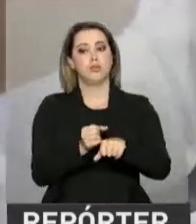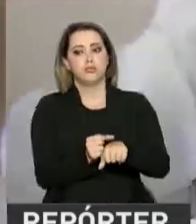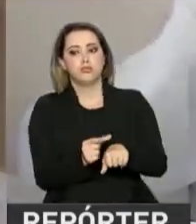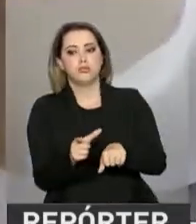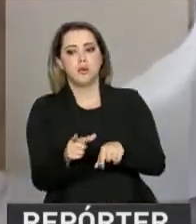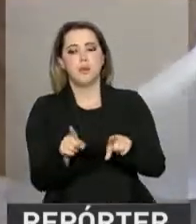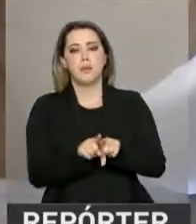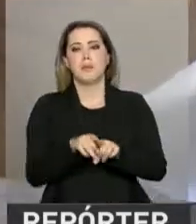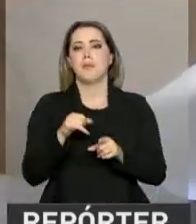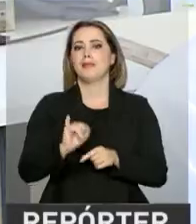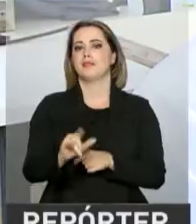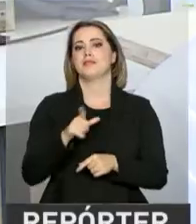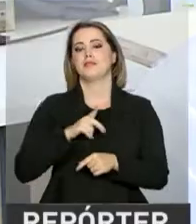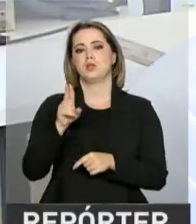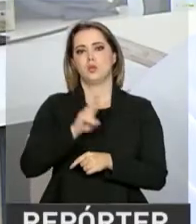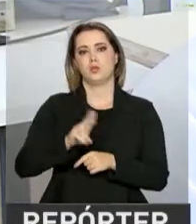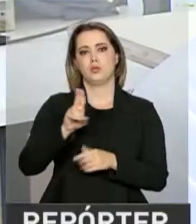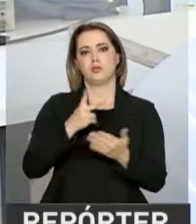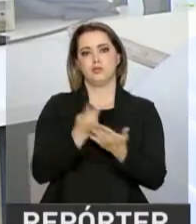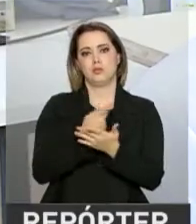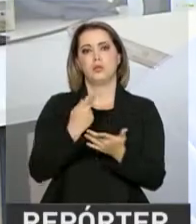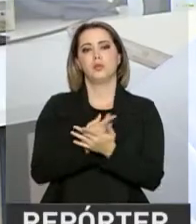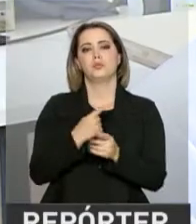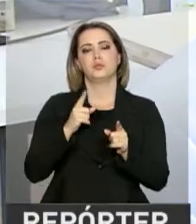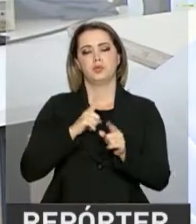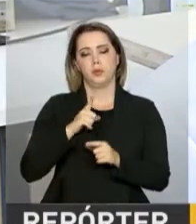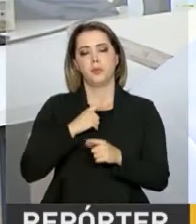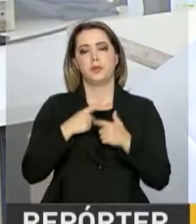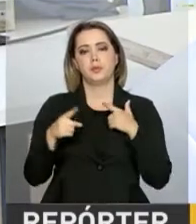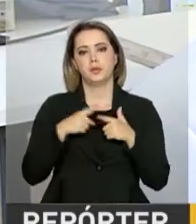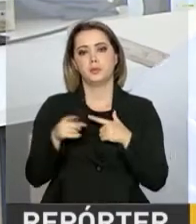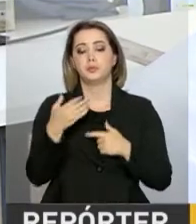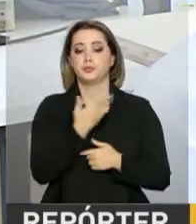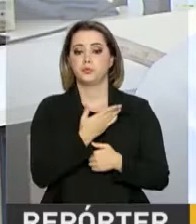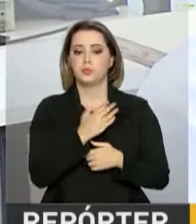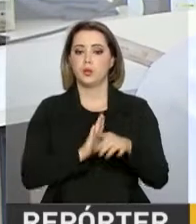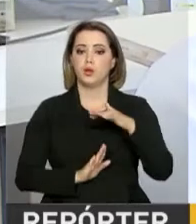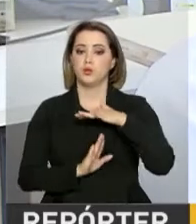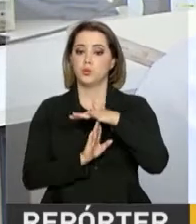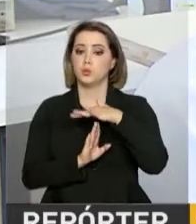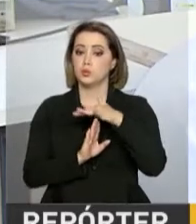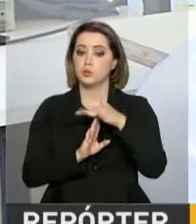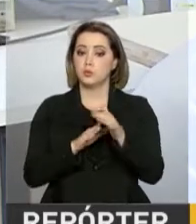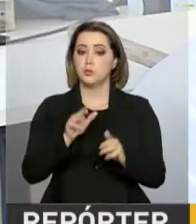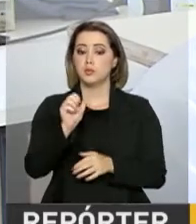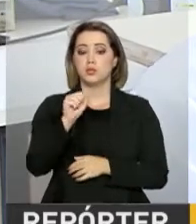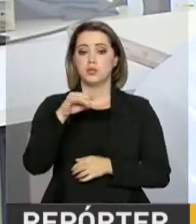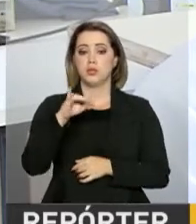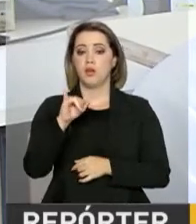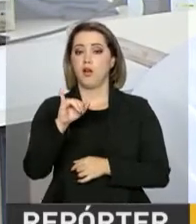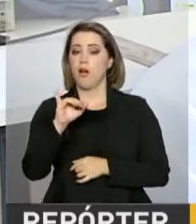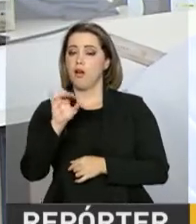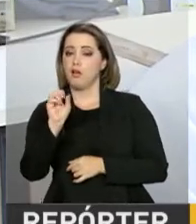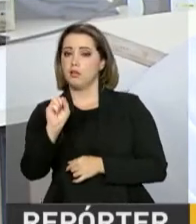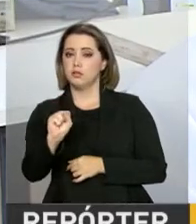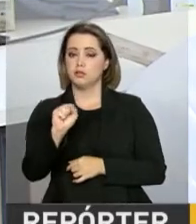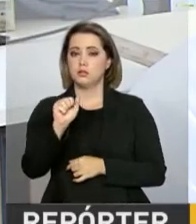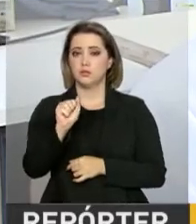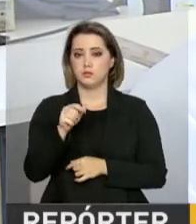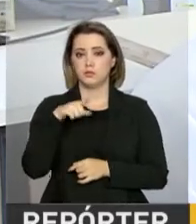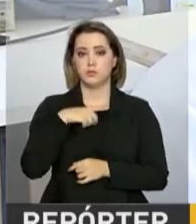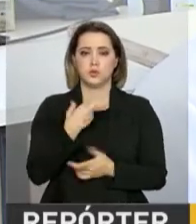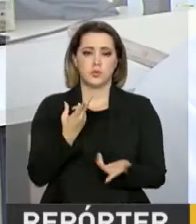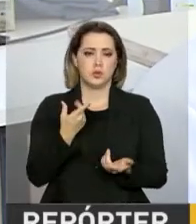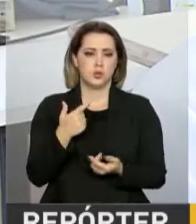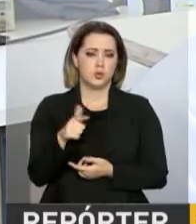podem causar danos à saúde. Nos limites estipulados pela legislação brasileira, no caso estipulado pela Anvisa, até aquelas concentrações permitidas, eles